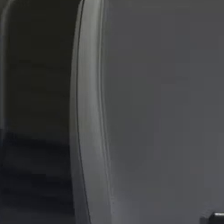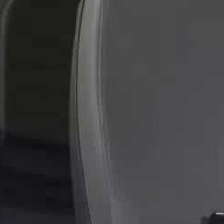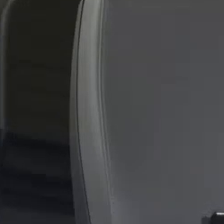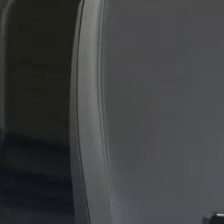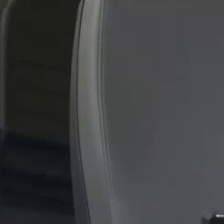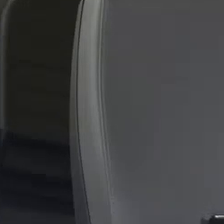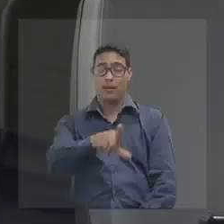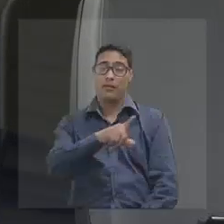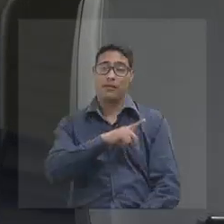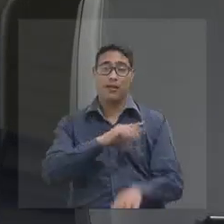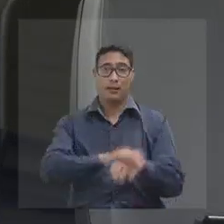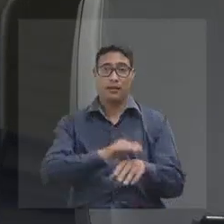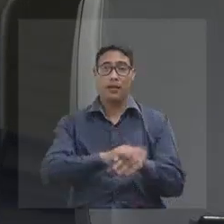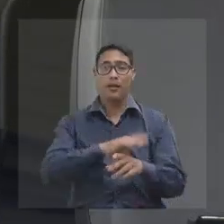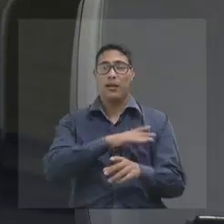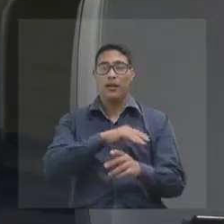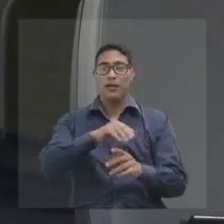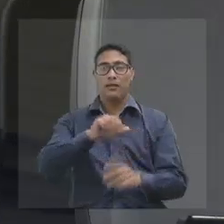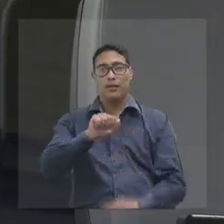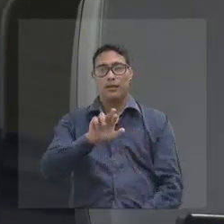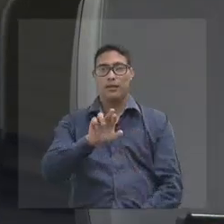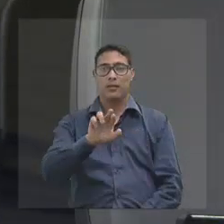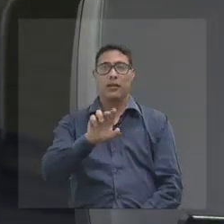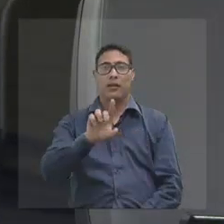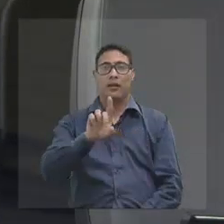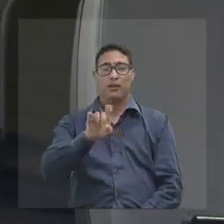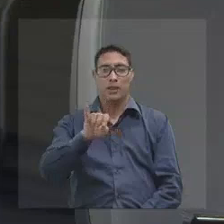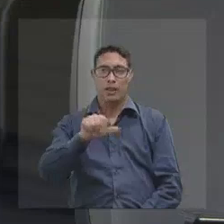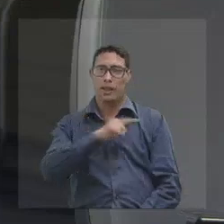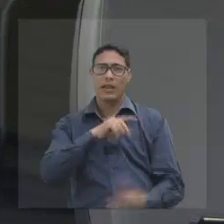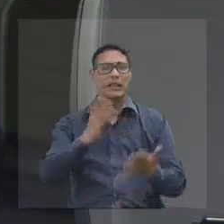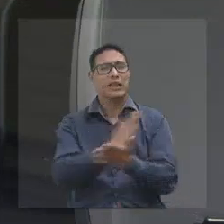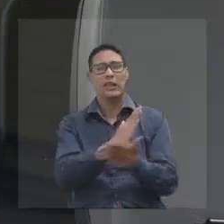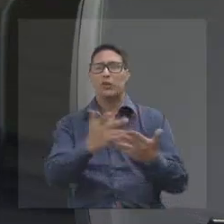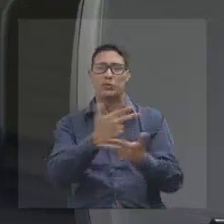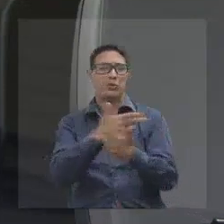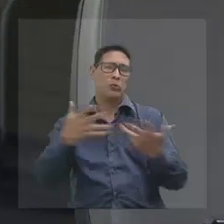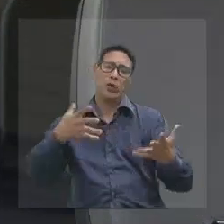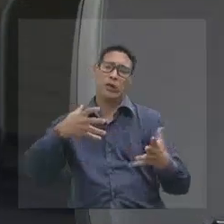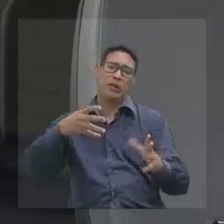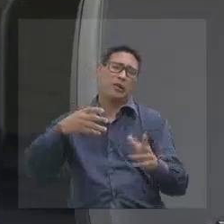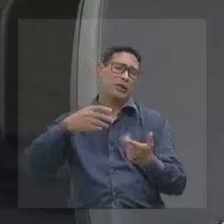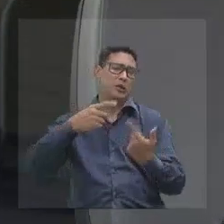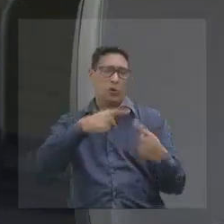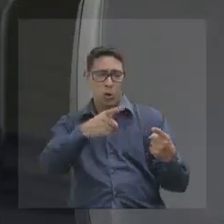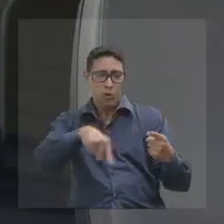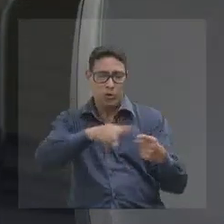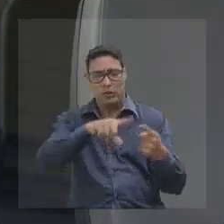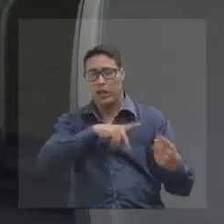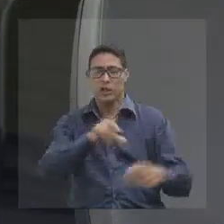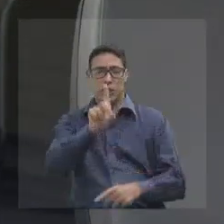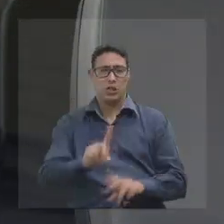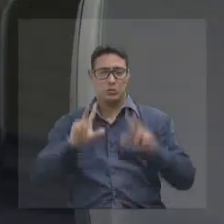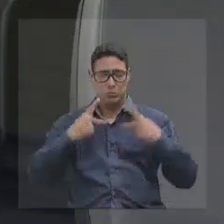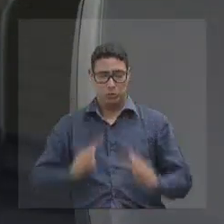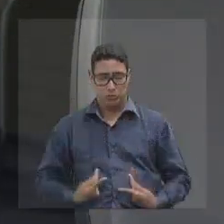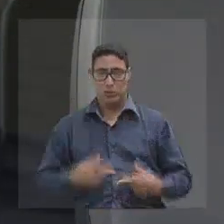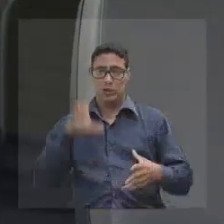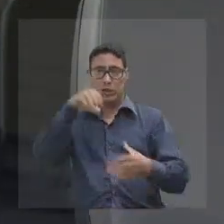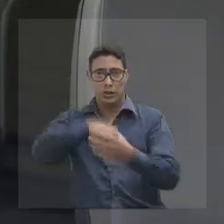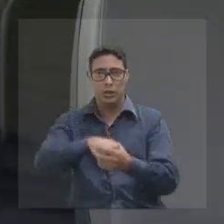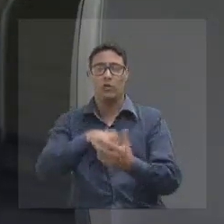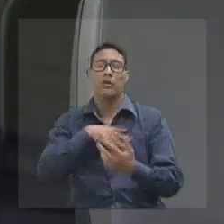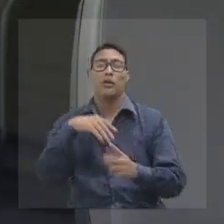Aldeia ela sofre uma série de violações direitos humanas inclusive conflitos né de outros posseiros que estão dentro desse